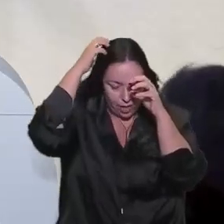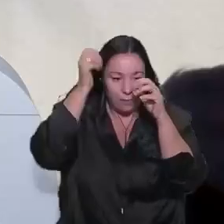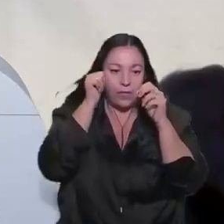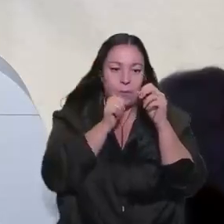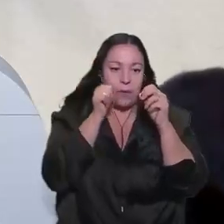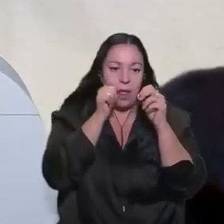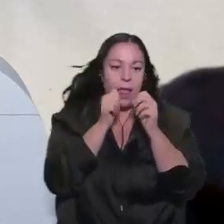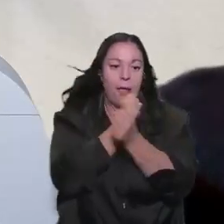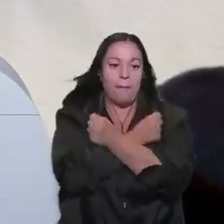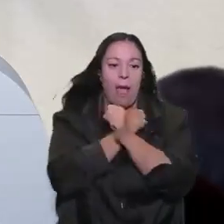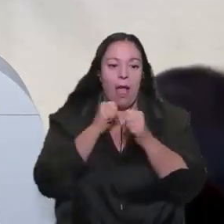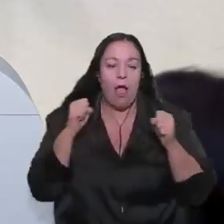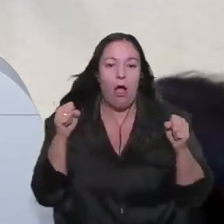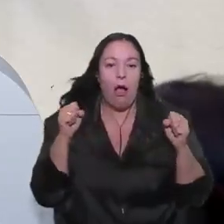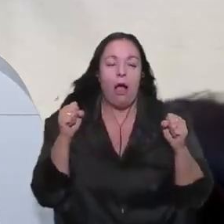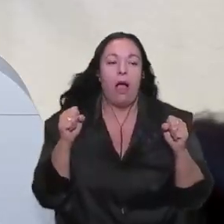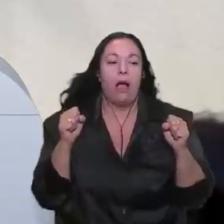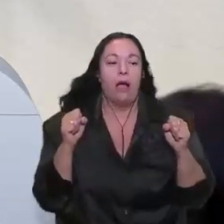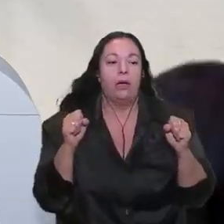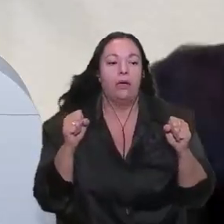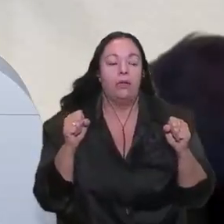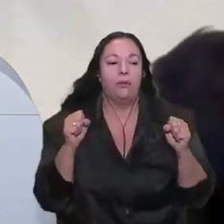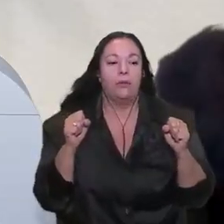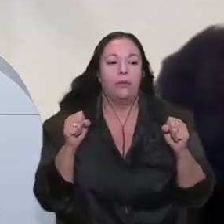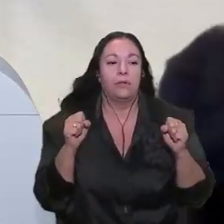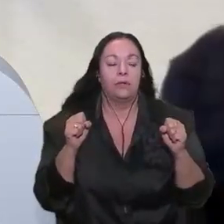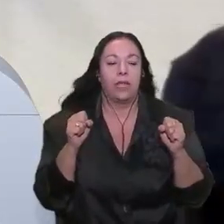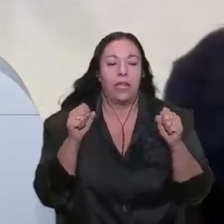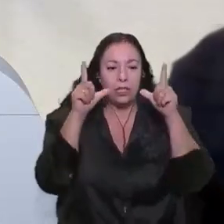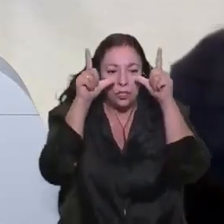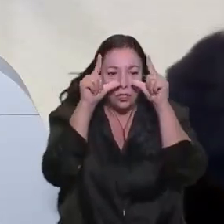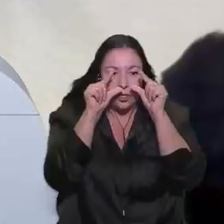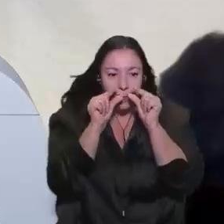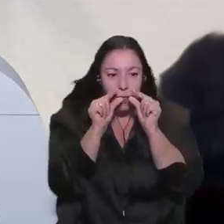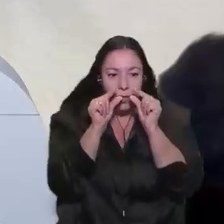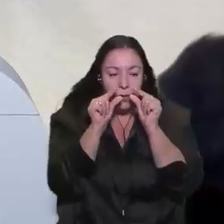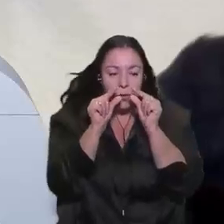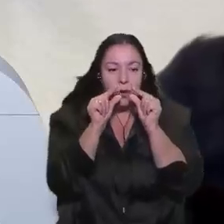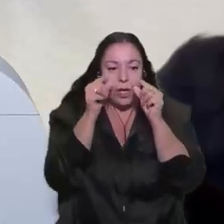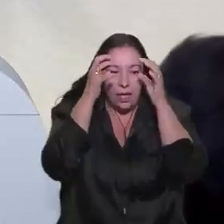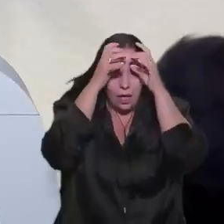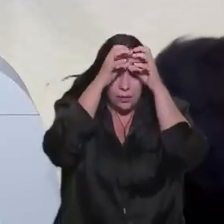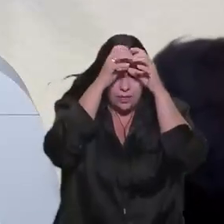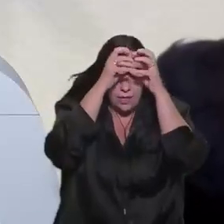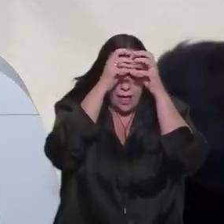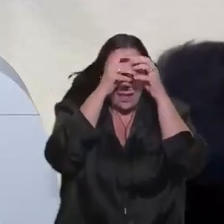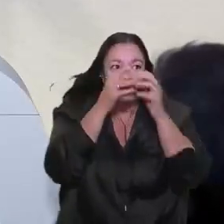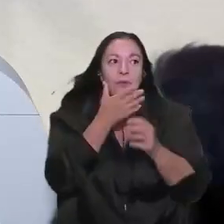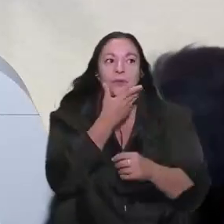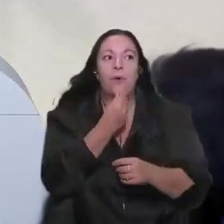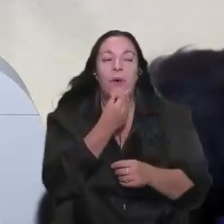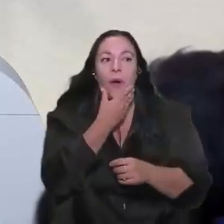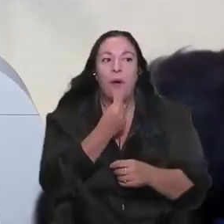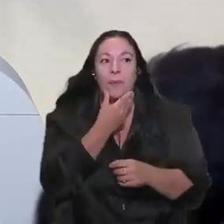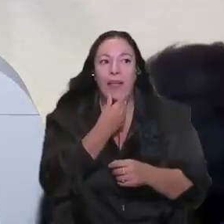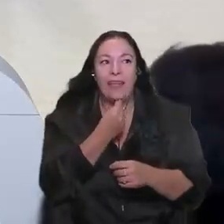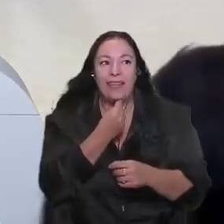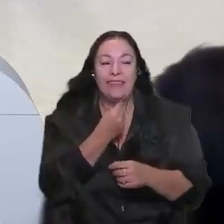é maior, né? Quando a gente entra na menopausa, ele reduz ao tamanho do cérebro do homem, né? Então, assim...